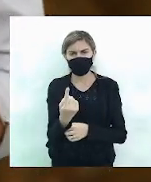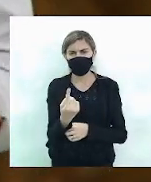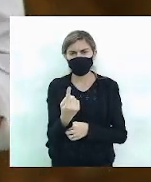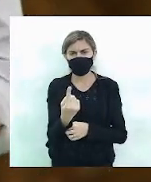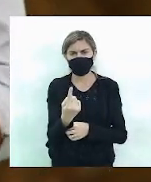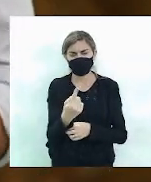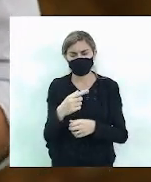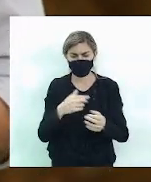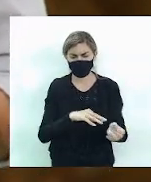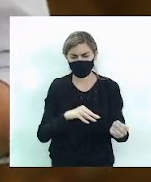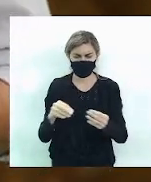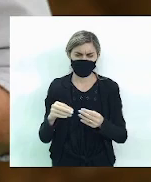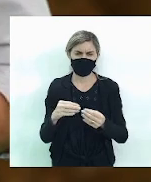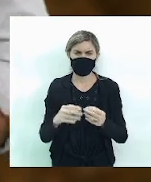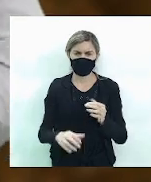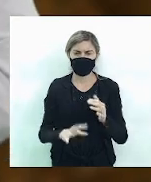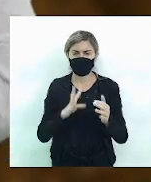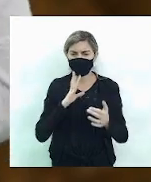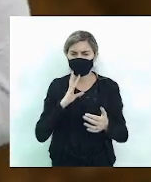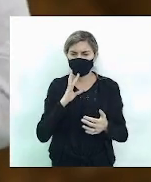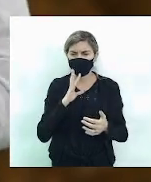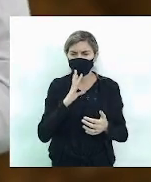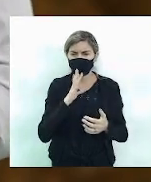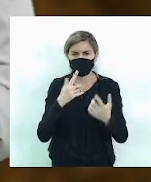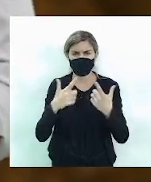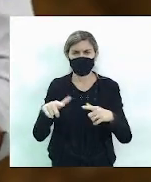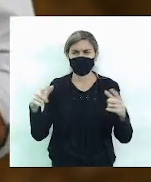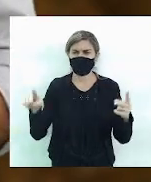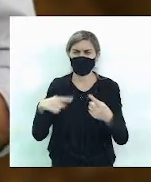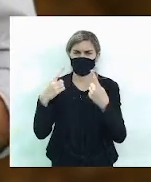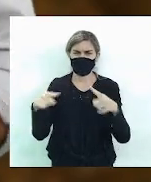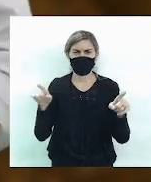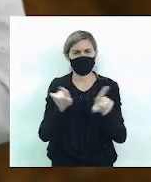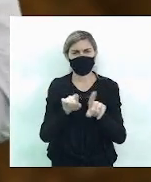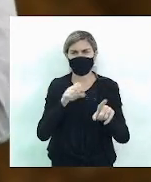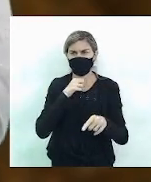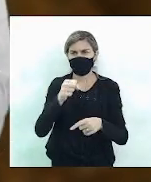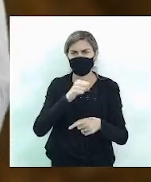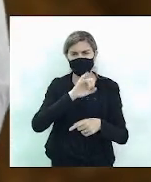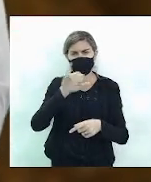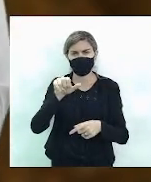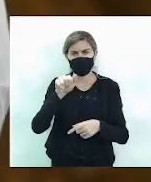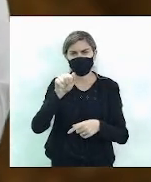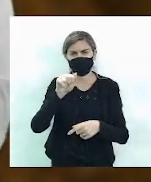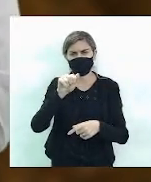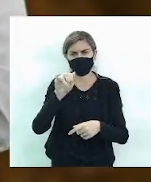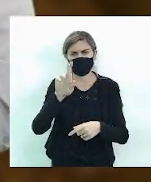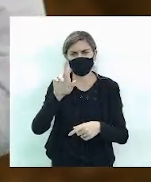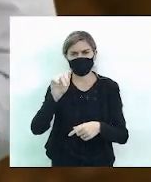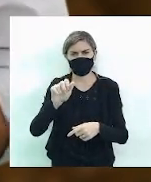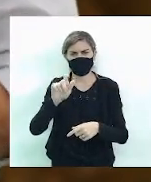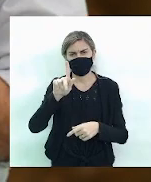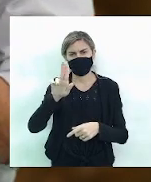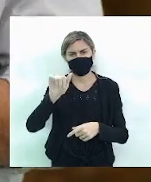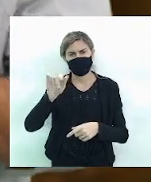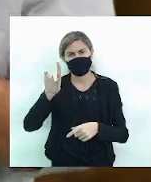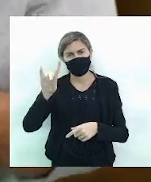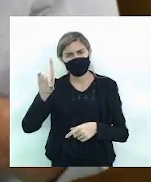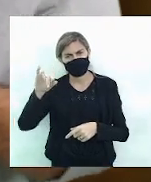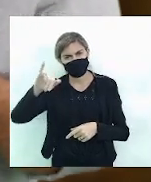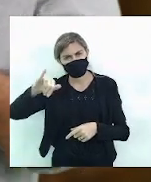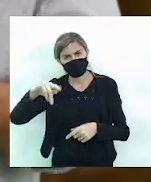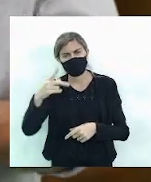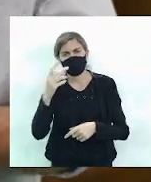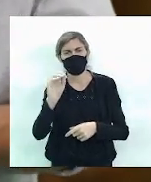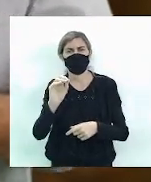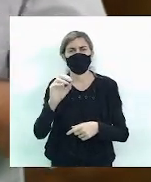ele conheceu um outro compositor também, cantor, chamado Jorge de Altinho. Sim. Que também muito forte nos